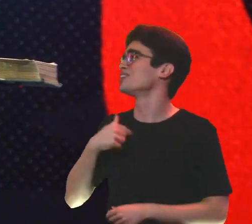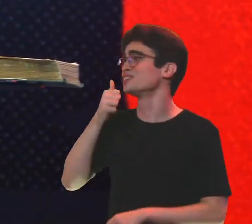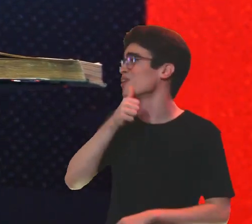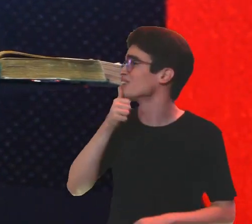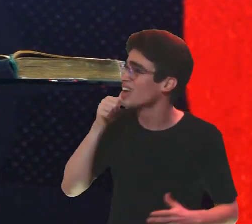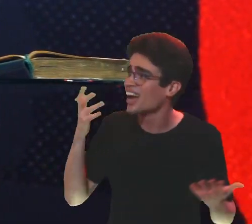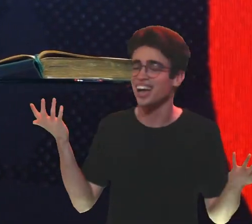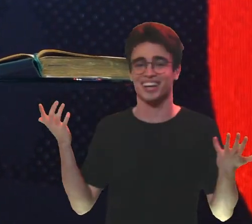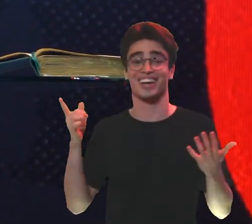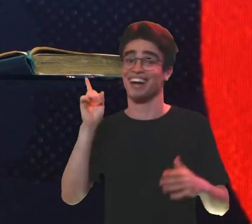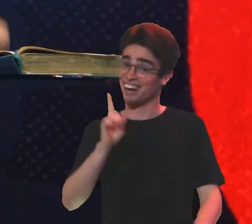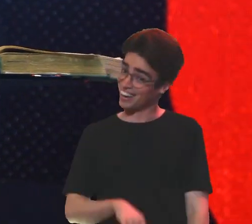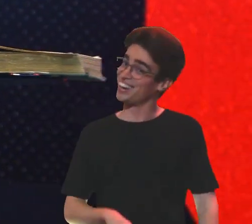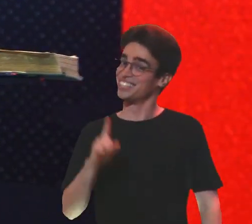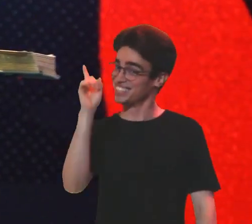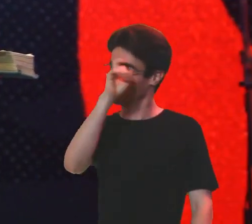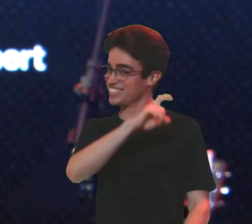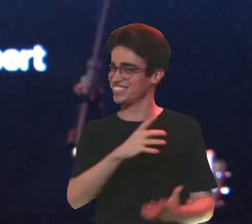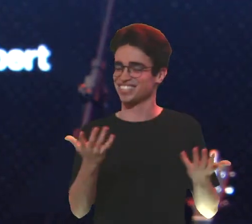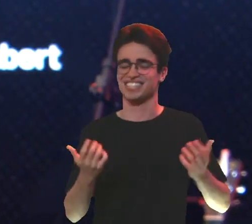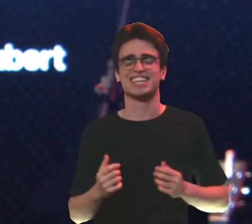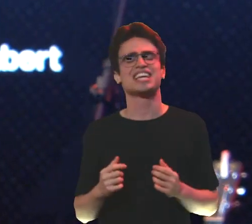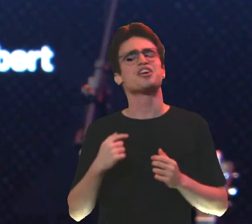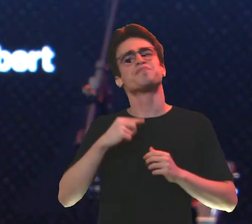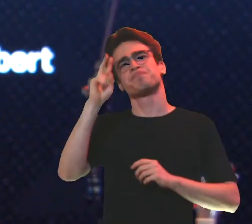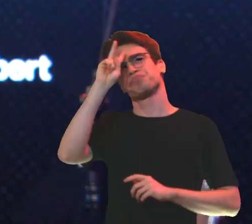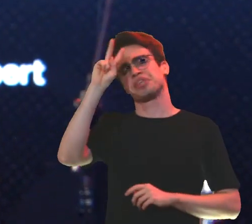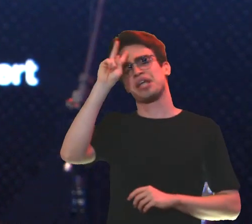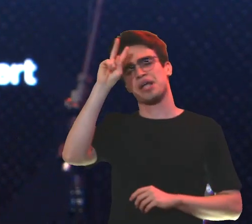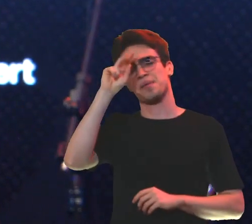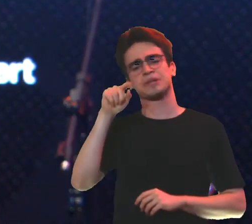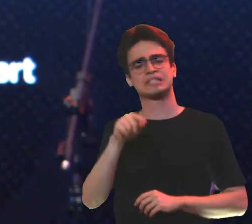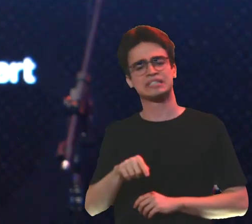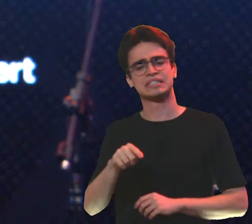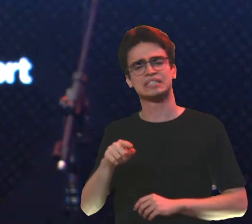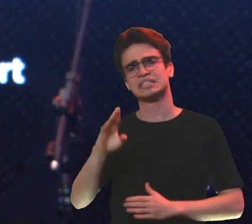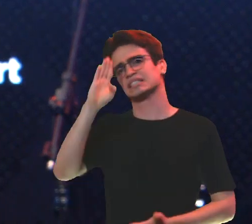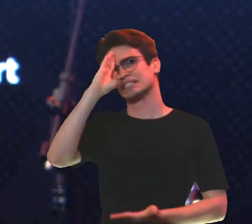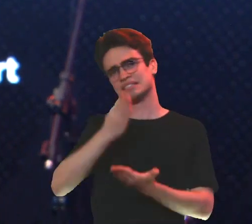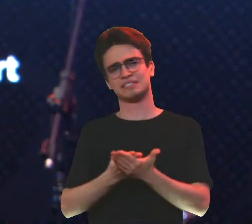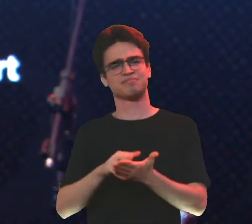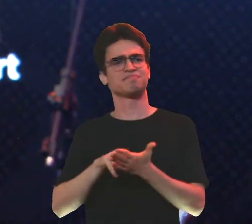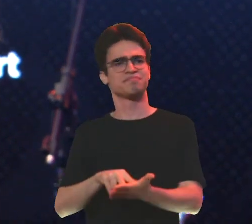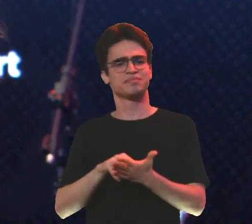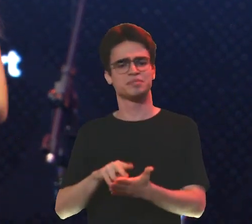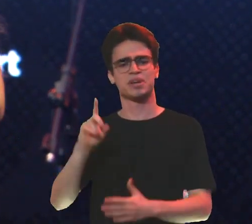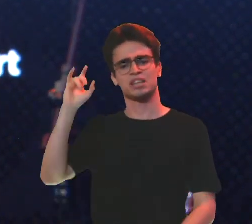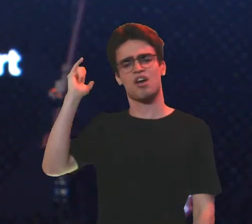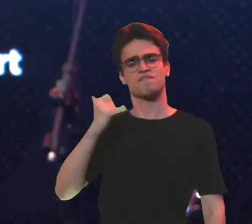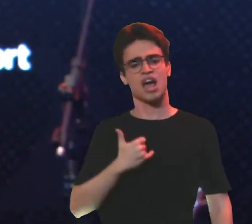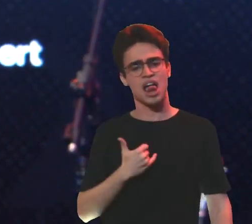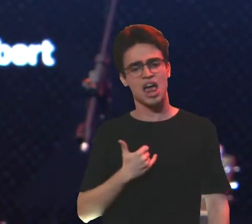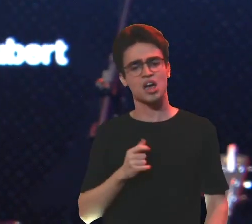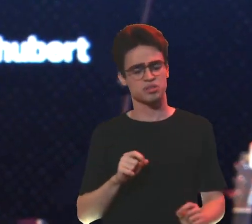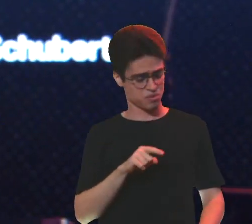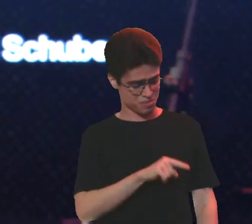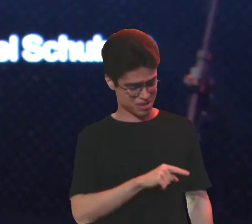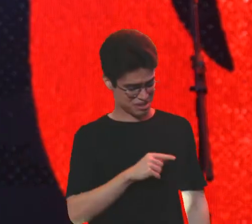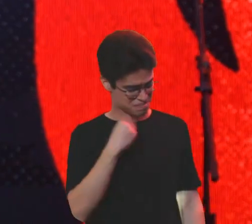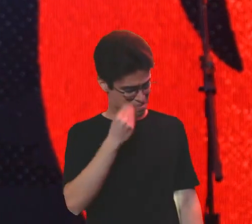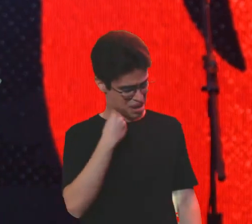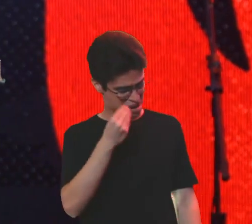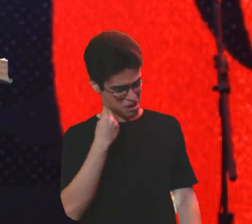a crise de quem vem para o ministério. E eu lembro que ali veio uma convicção muito grande do Senhor falando, para de viver